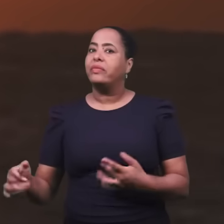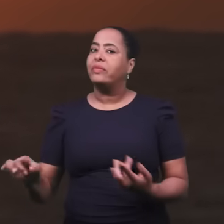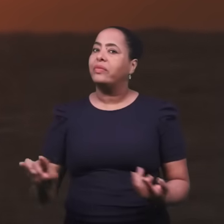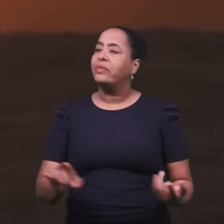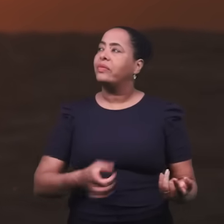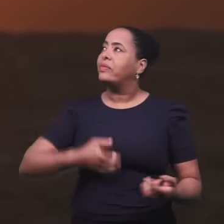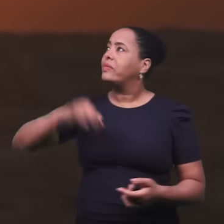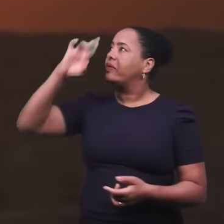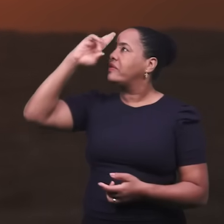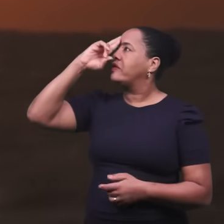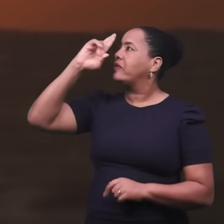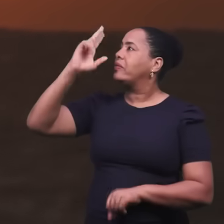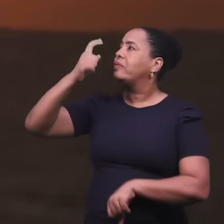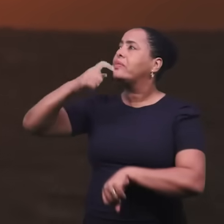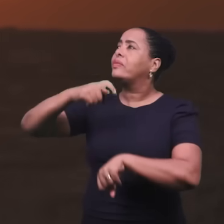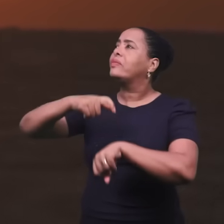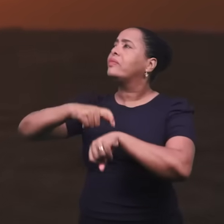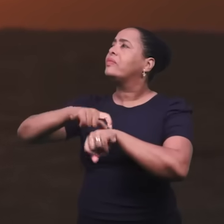o teu perdão,